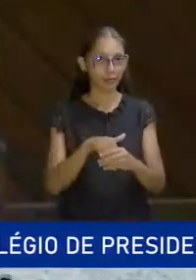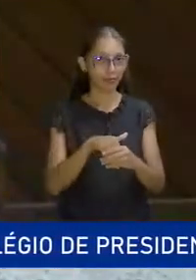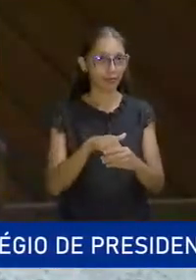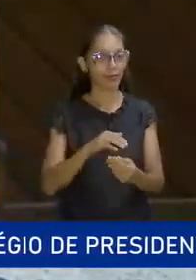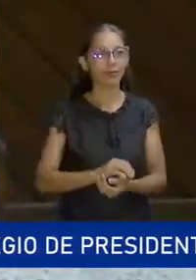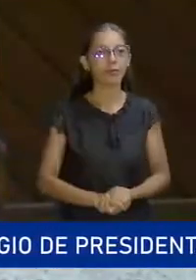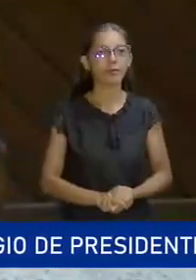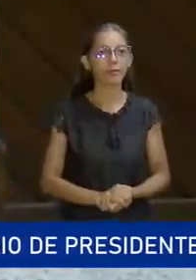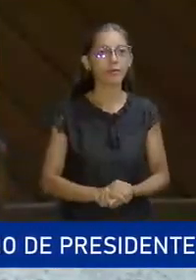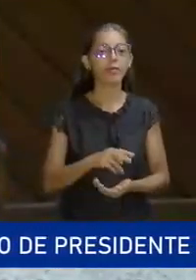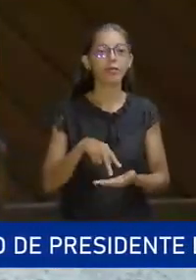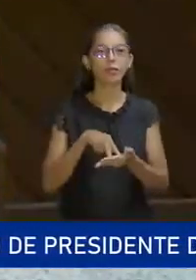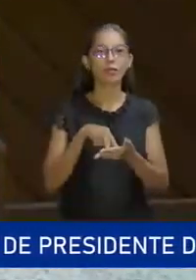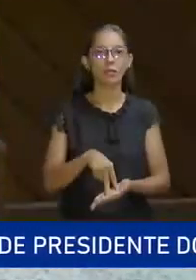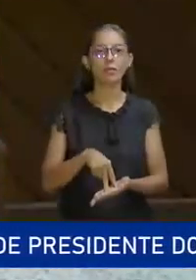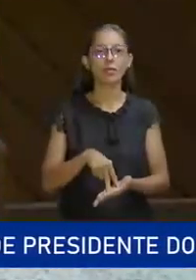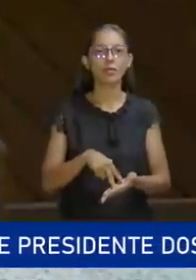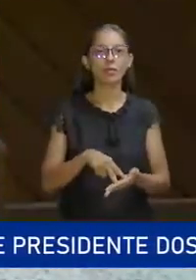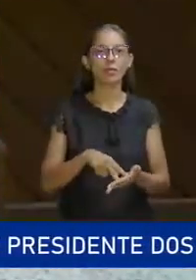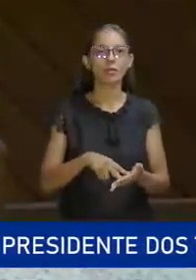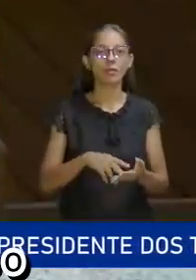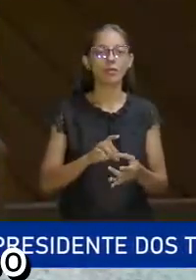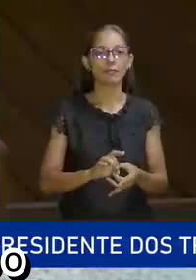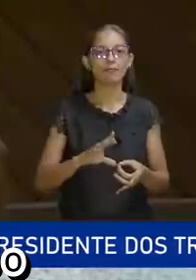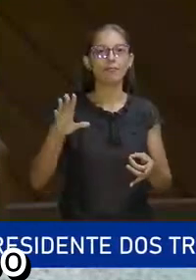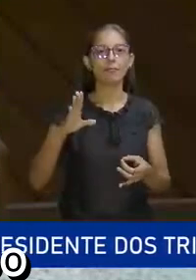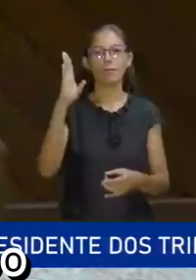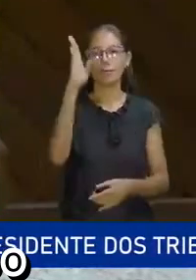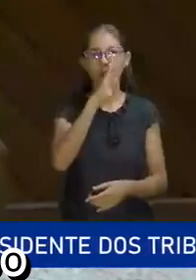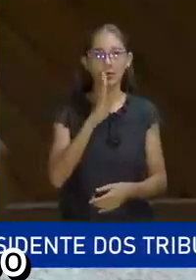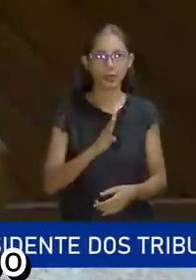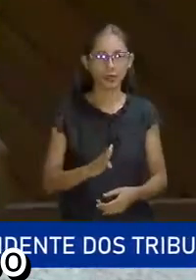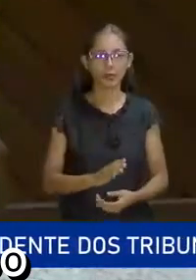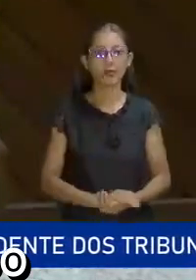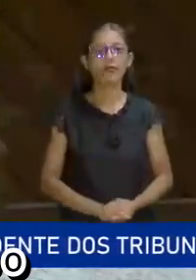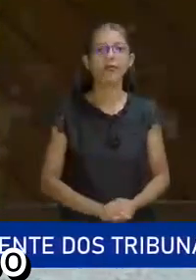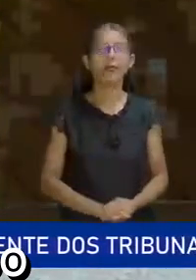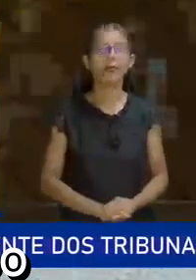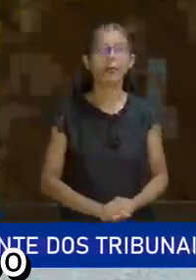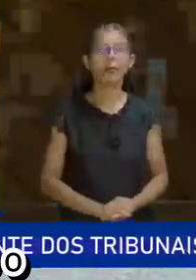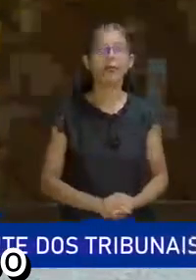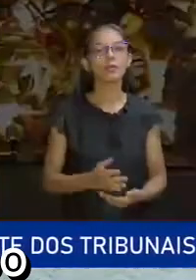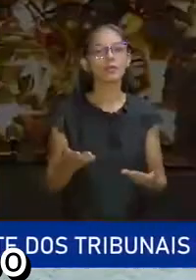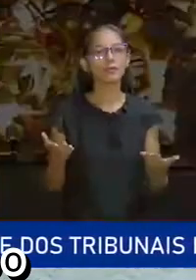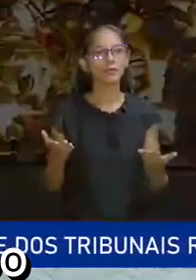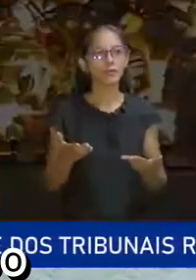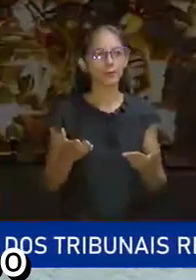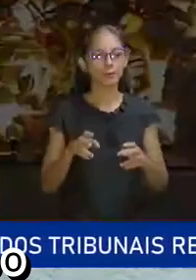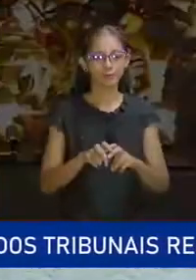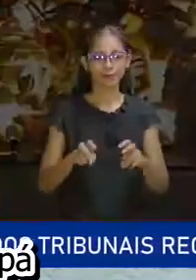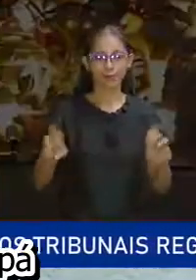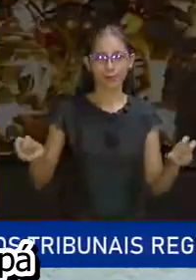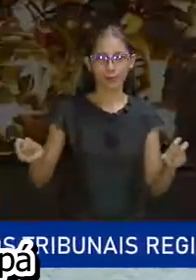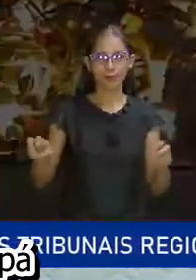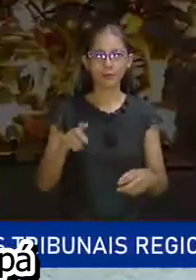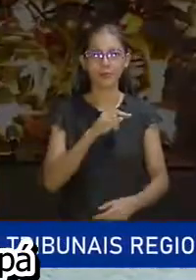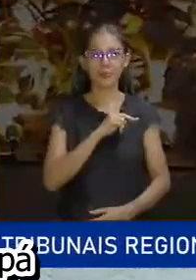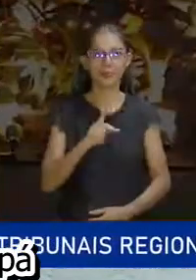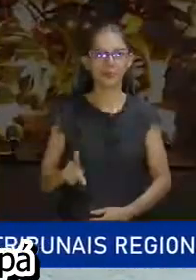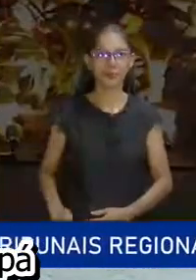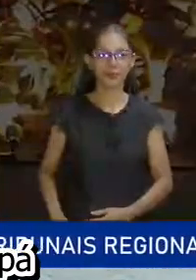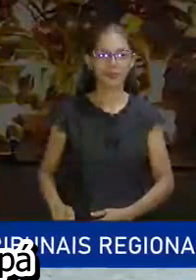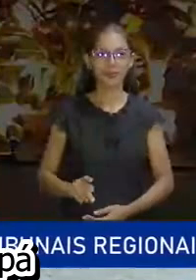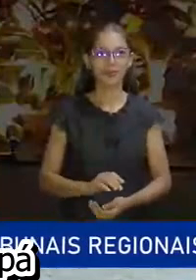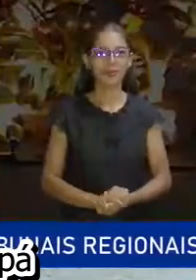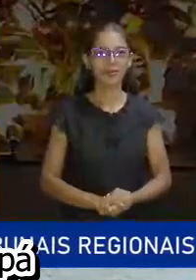da democracia no país. Compondo a mesa de honra deste evento estão o presidente do